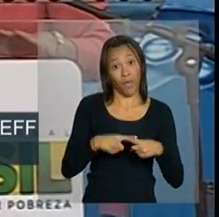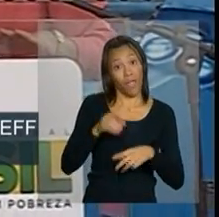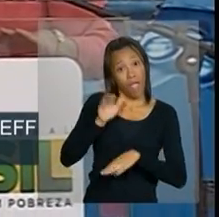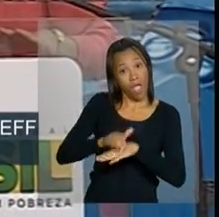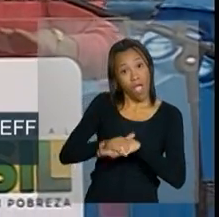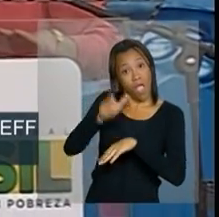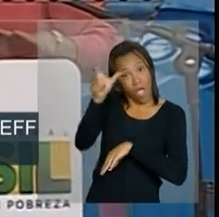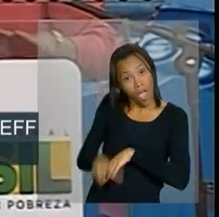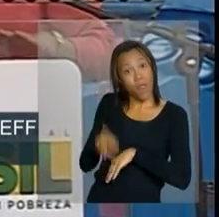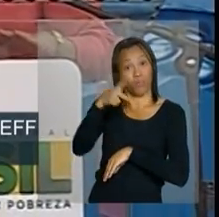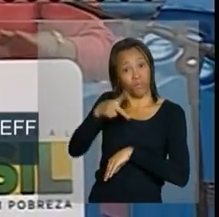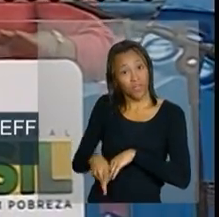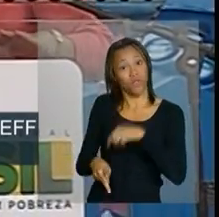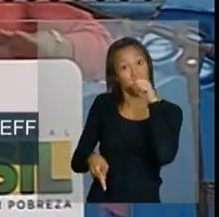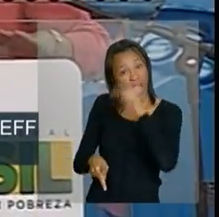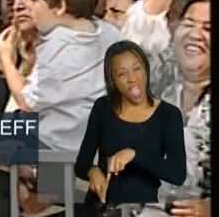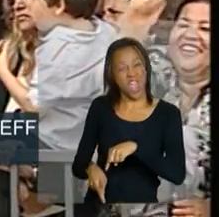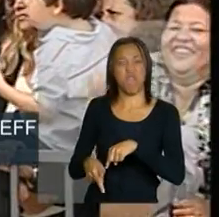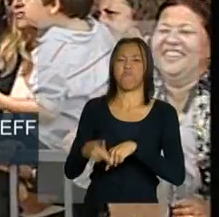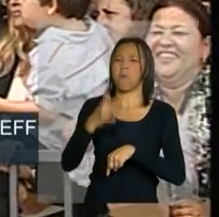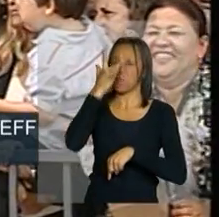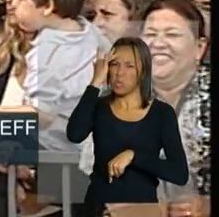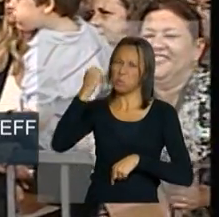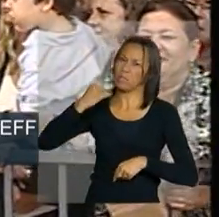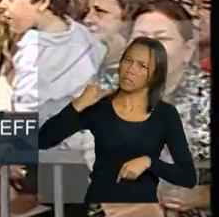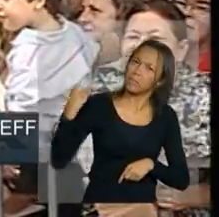é a grande heroína